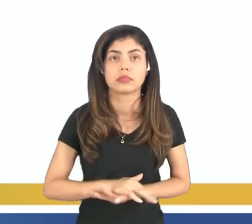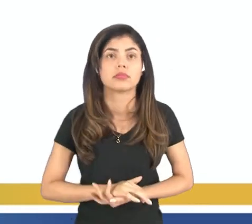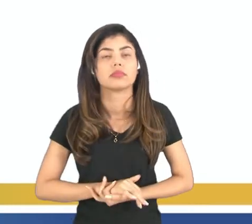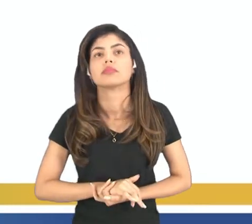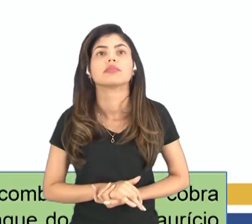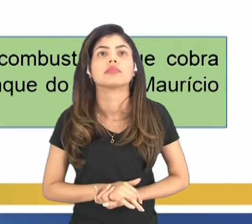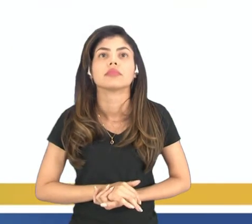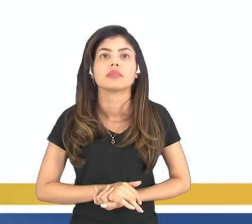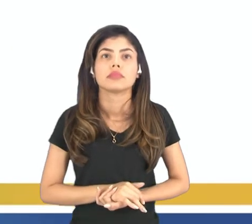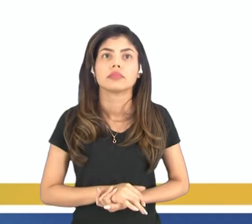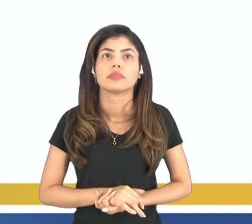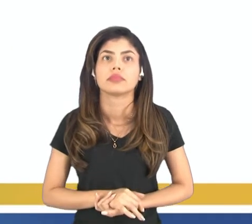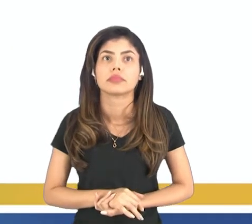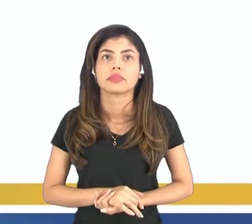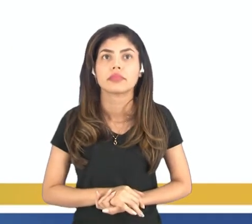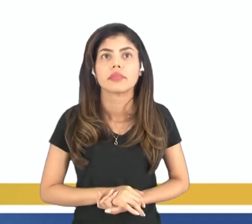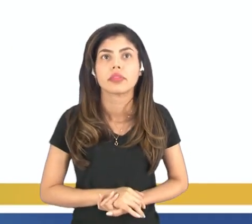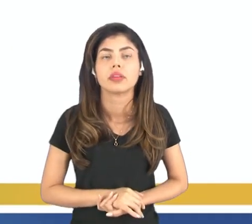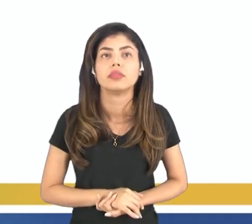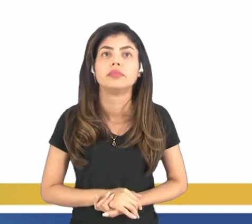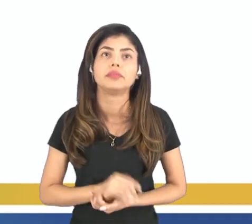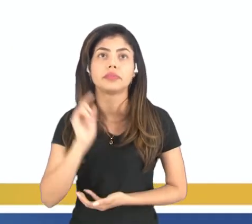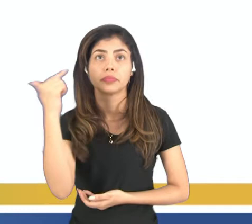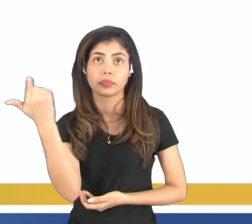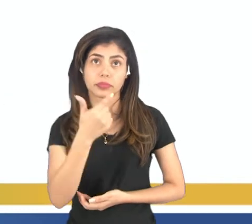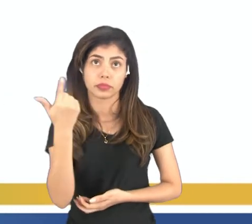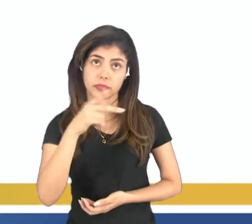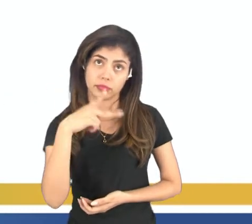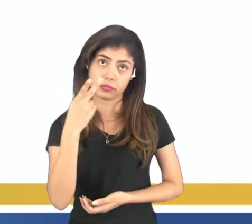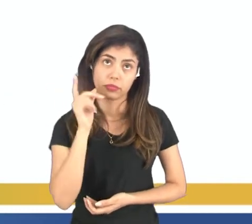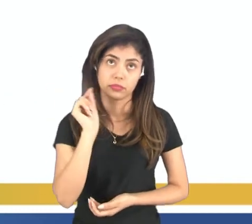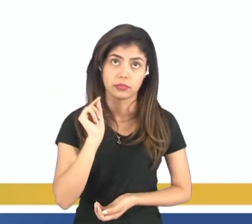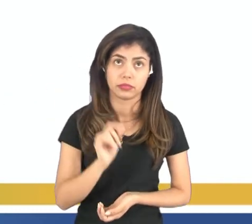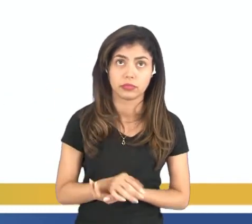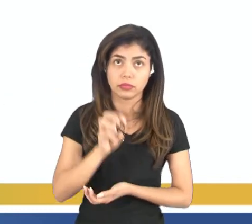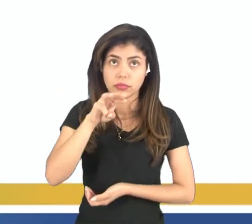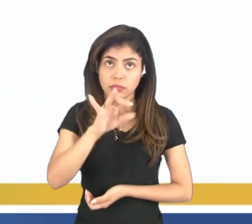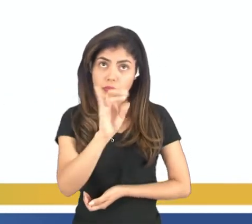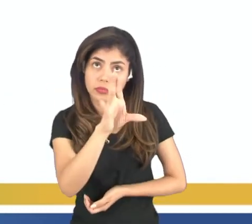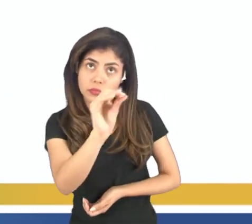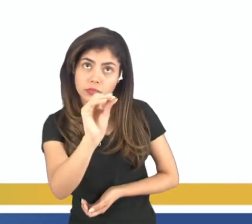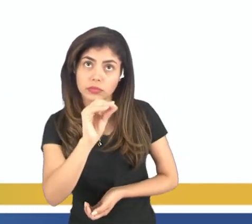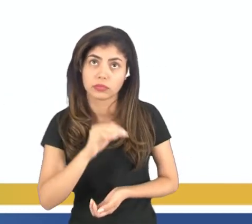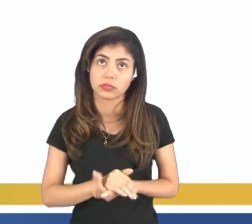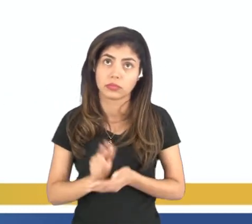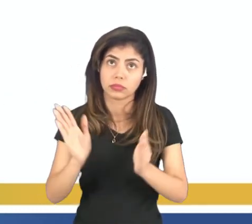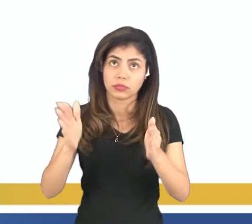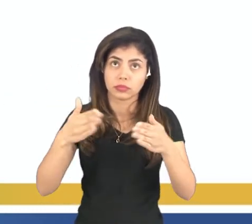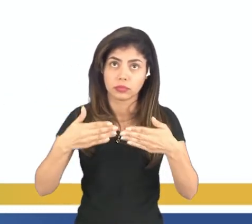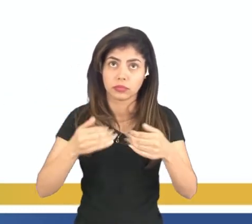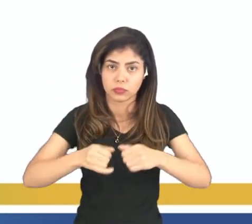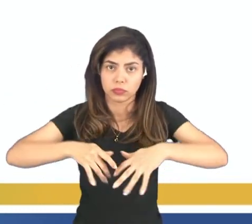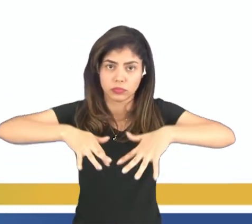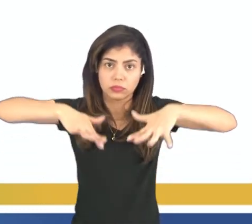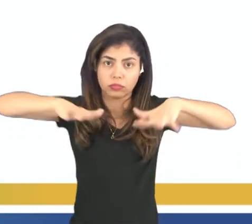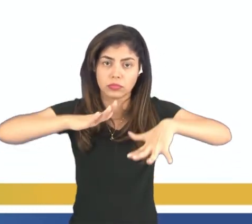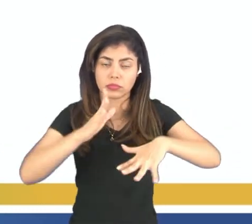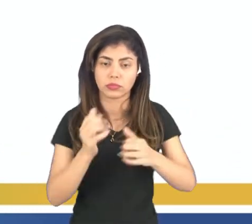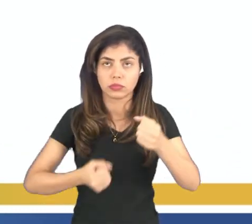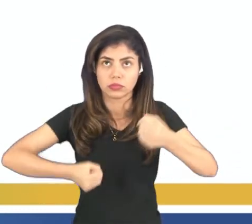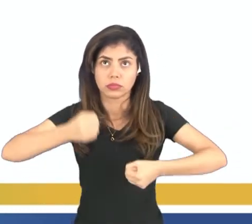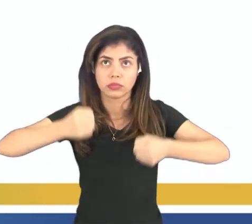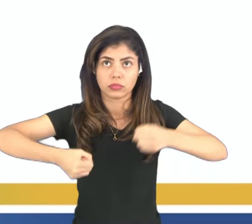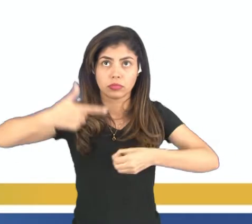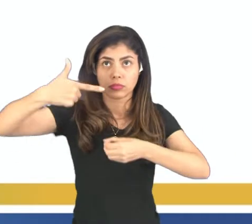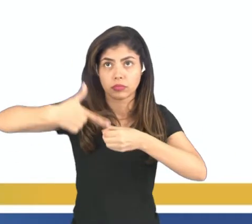produto muito bem A segunda situação diz o seguinte pessoal Maurício encher o tanque do carro